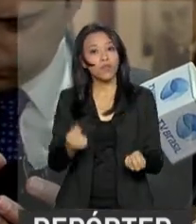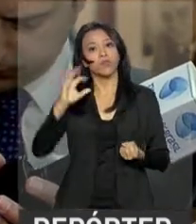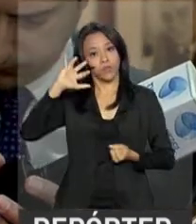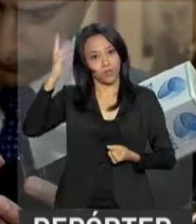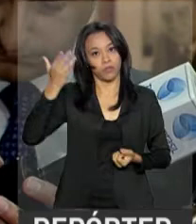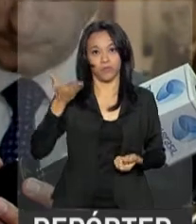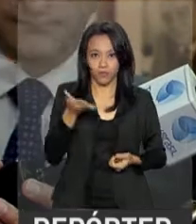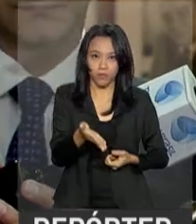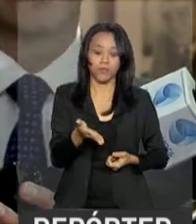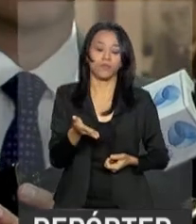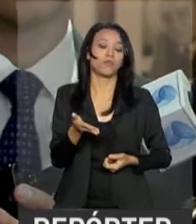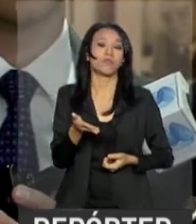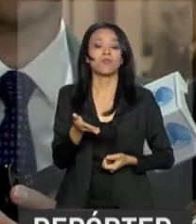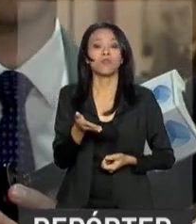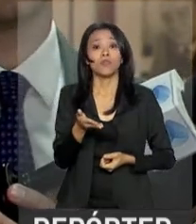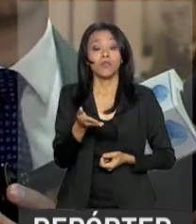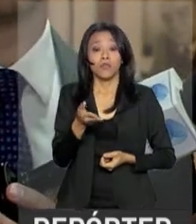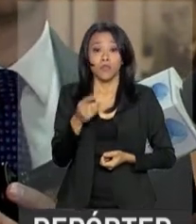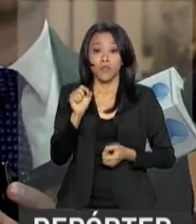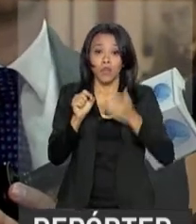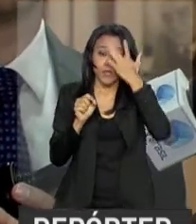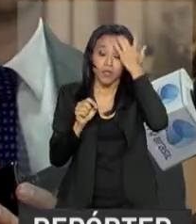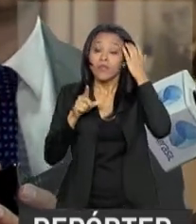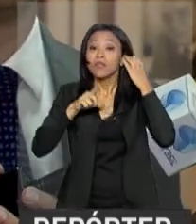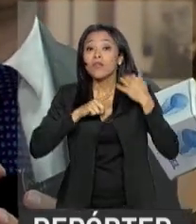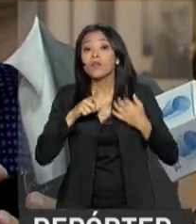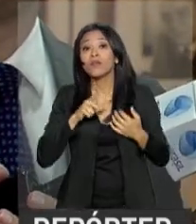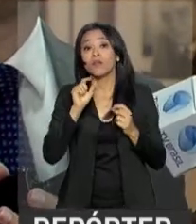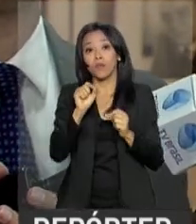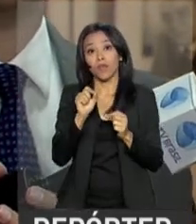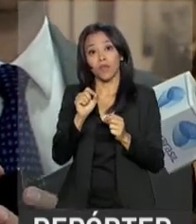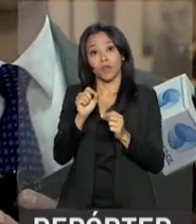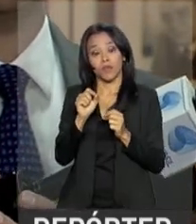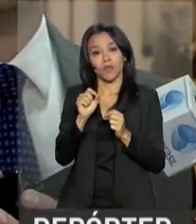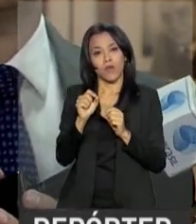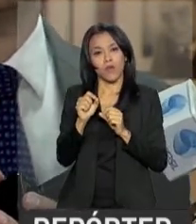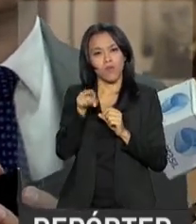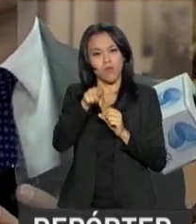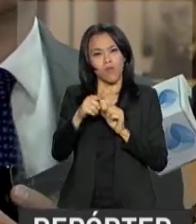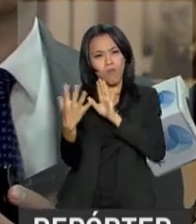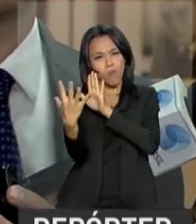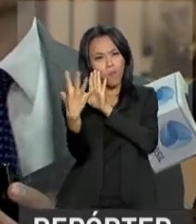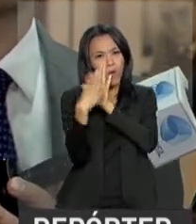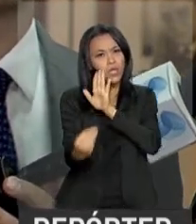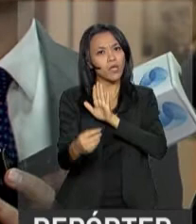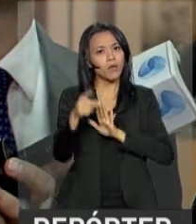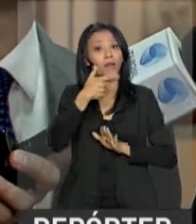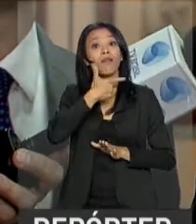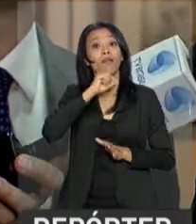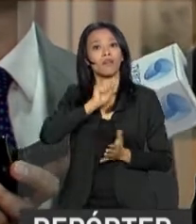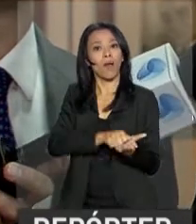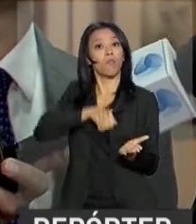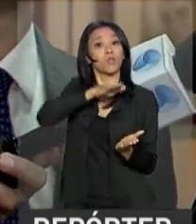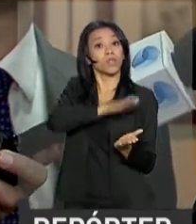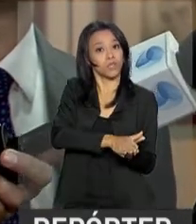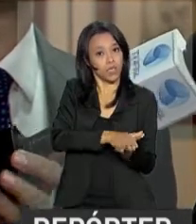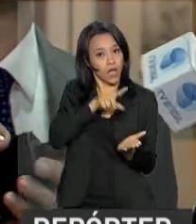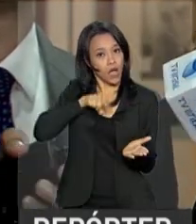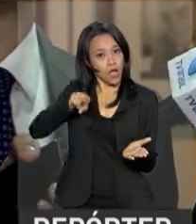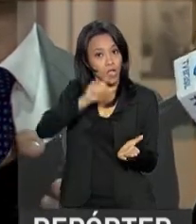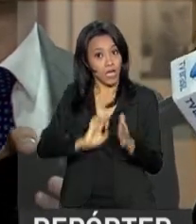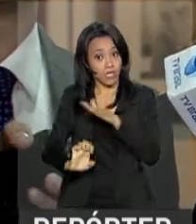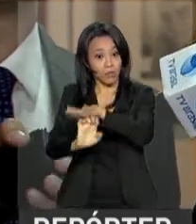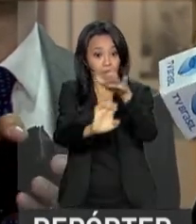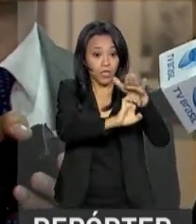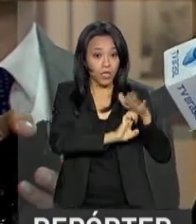que siga o exemplo daqueles que hoje estão multados no caso do locaute das empresas e